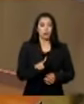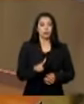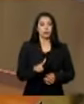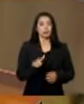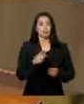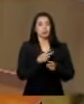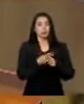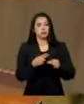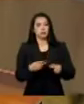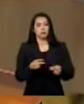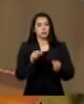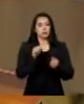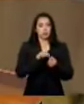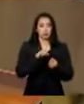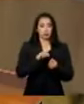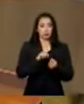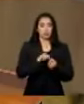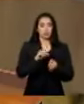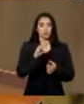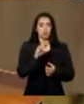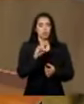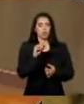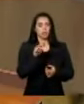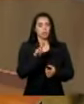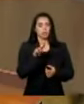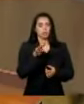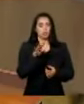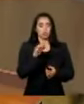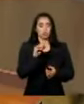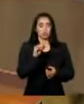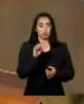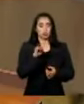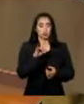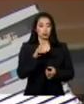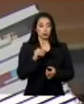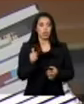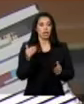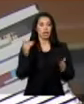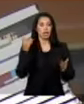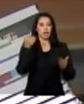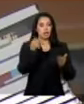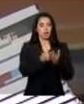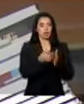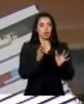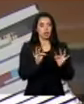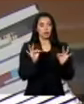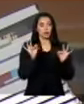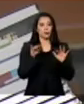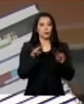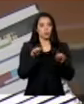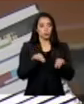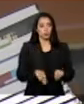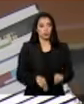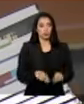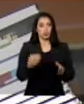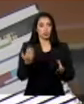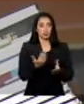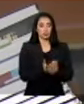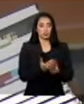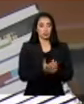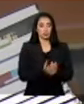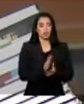de custódia até o julgamento final deste processo, bem como fossem suspensas as que